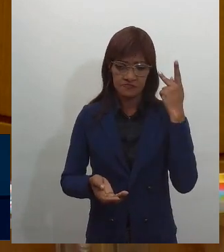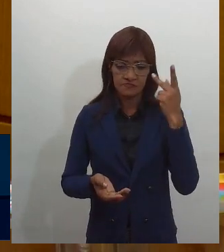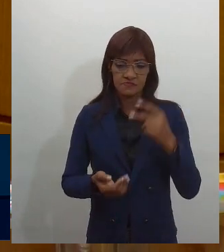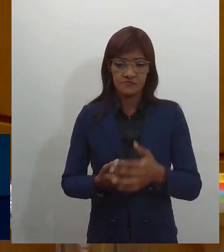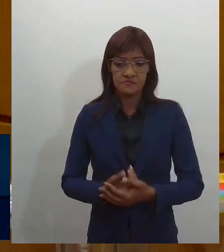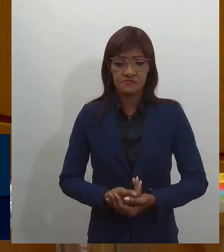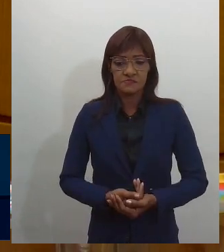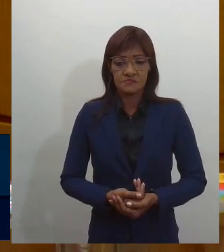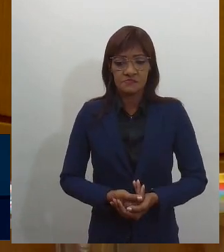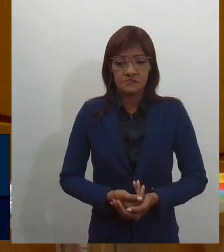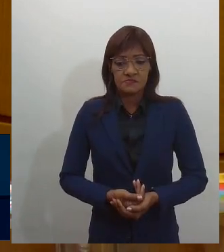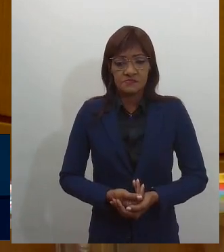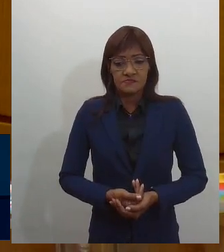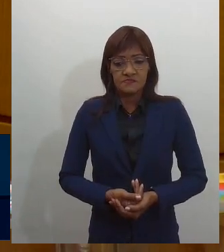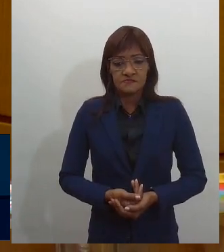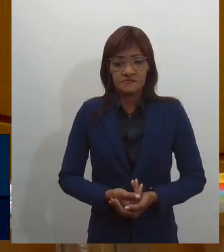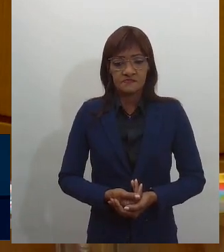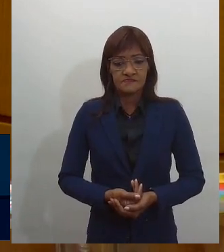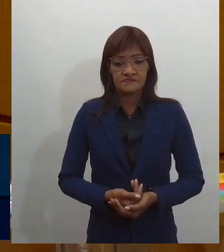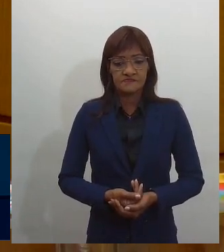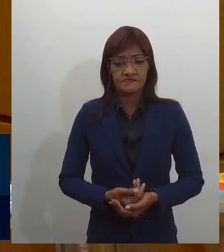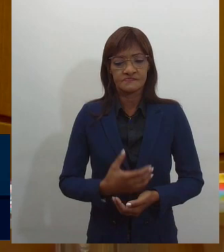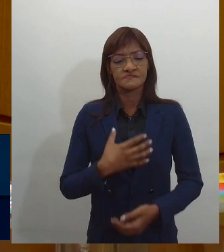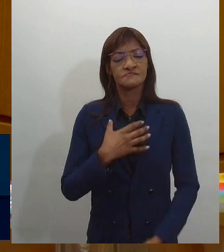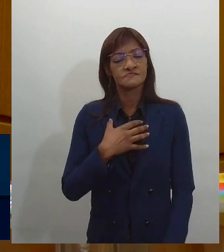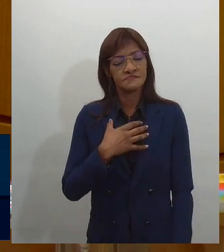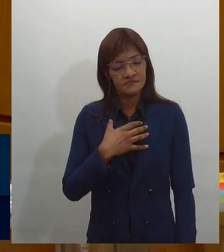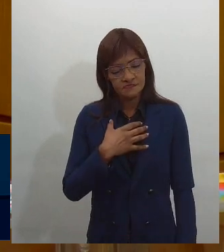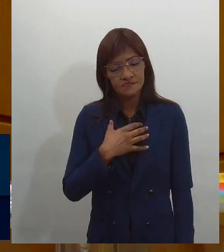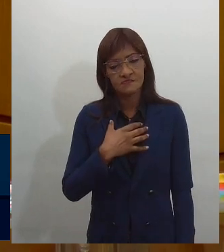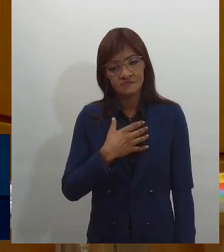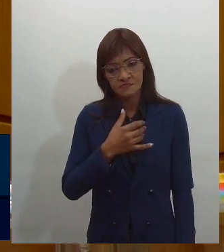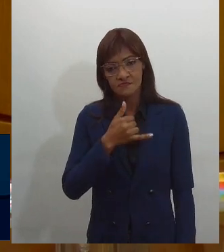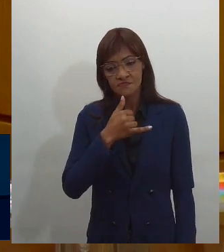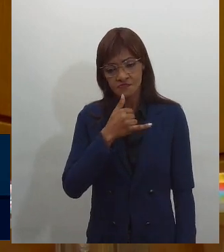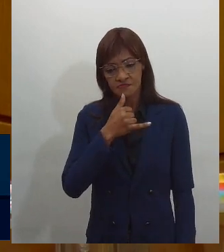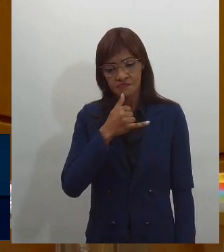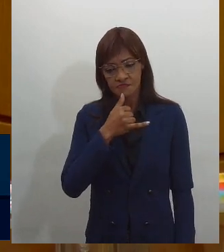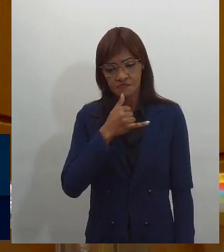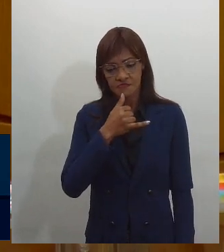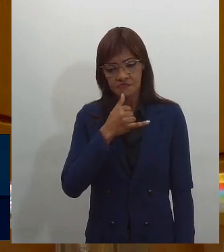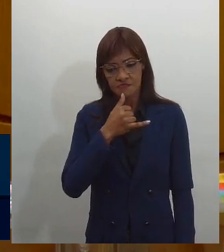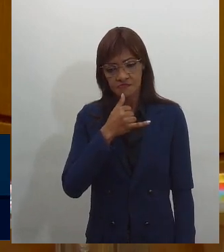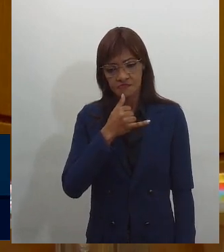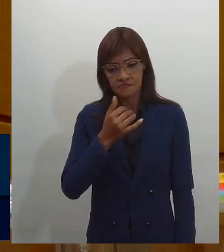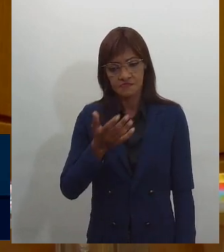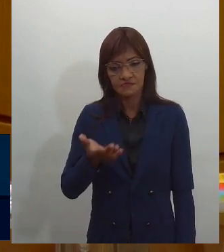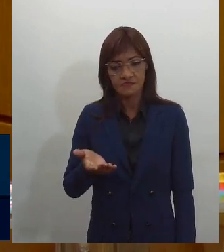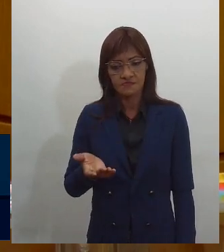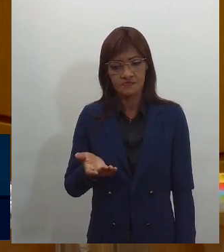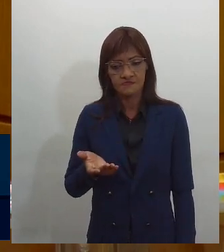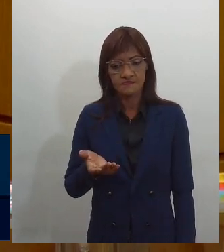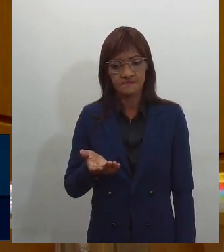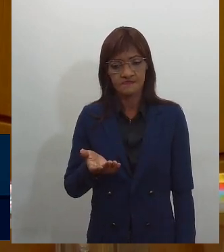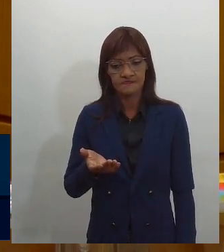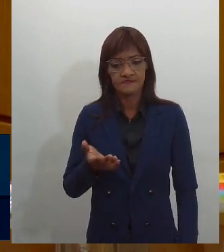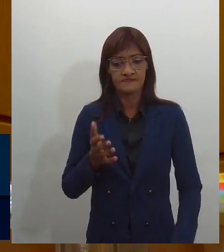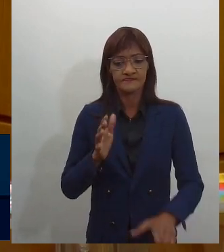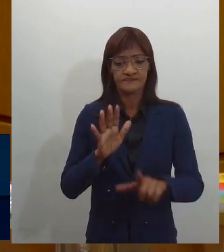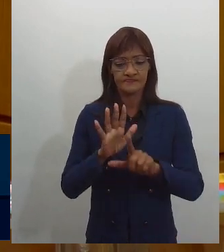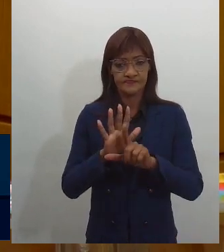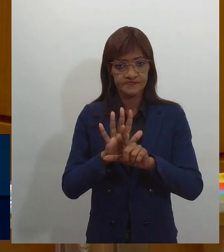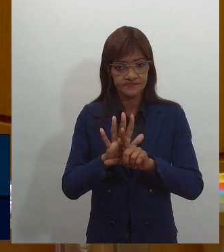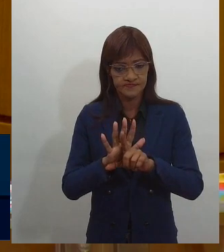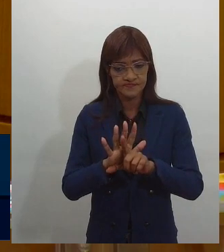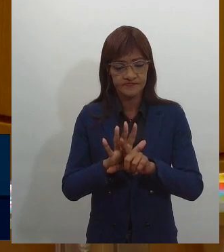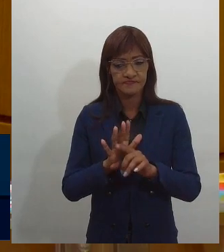isso nos deixa muito triste, porque são leis, legislações que